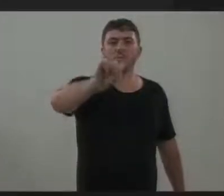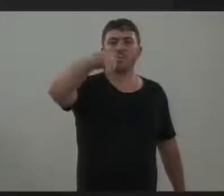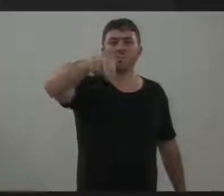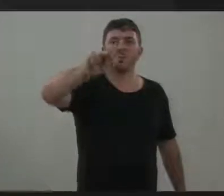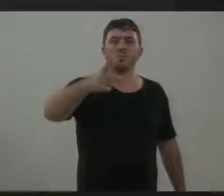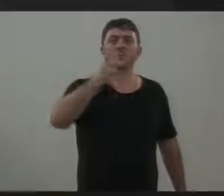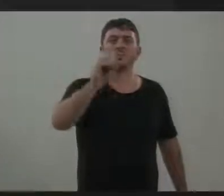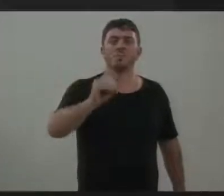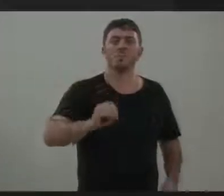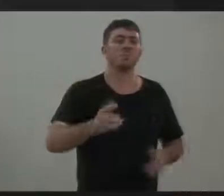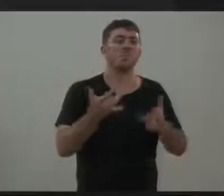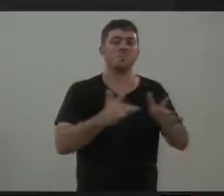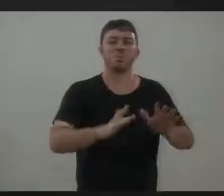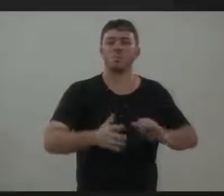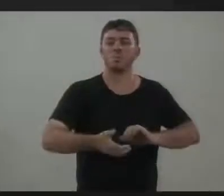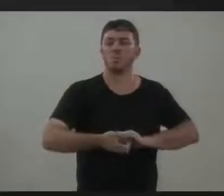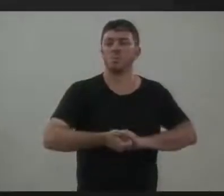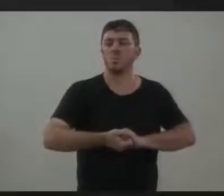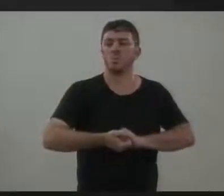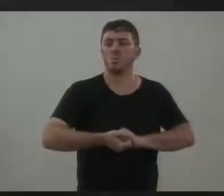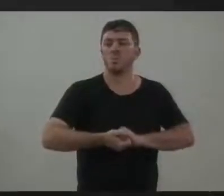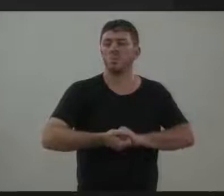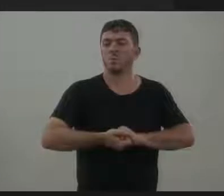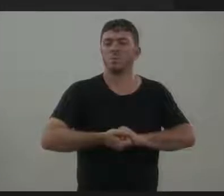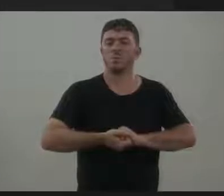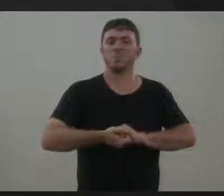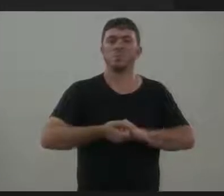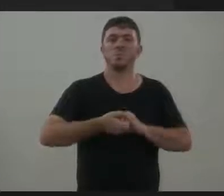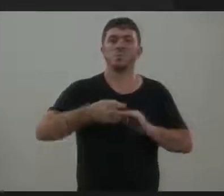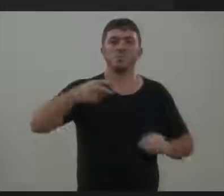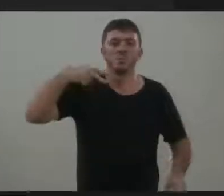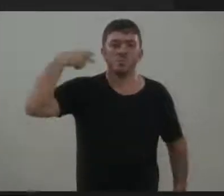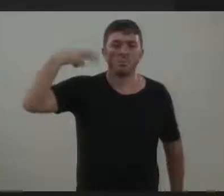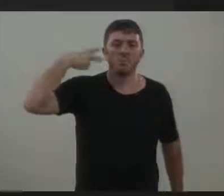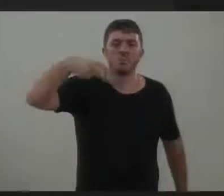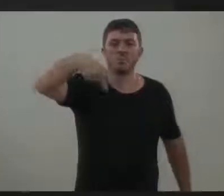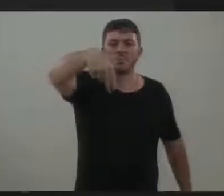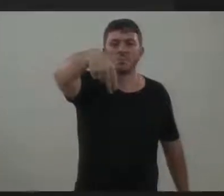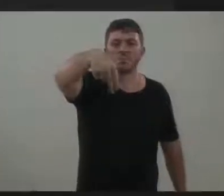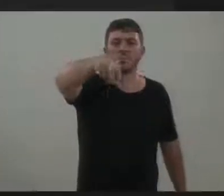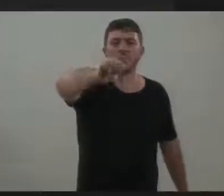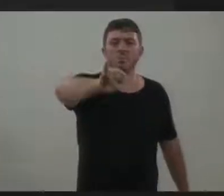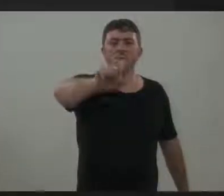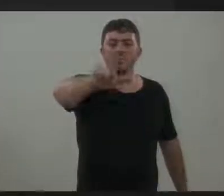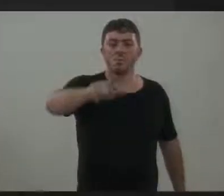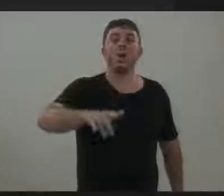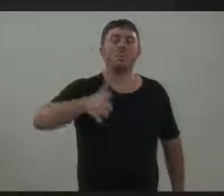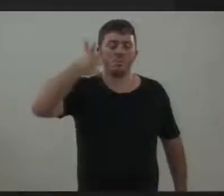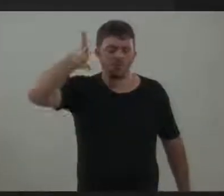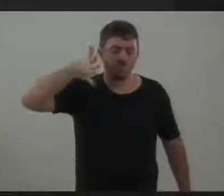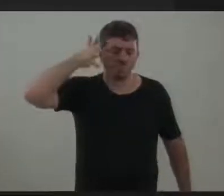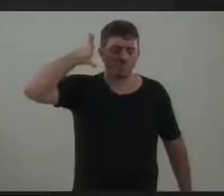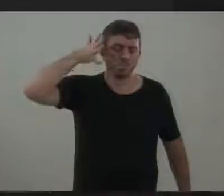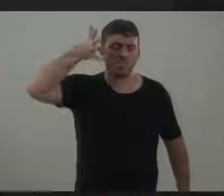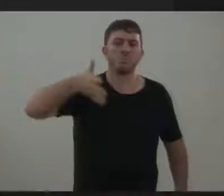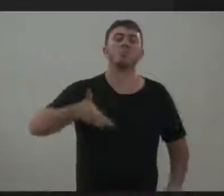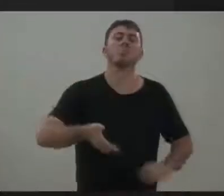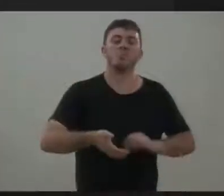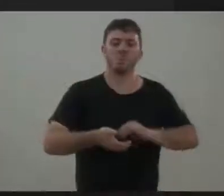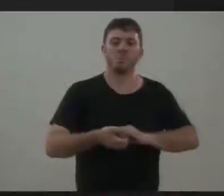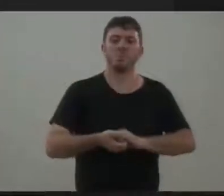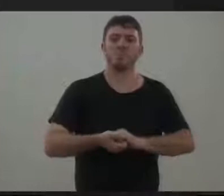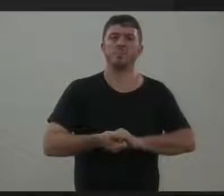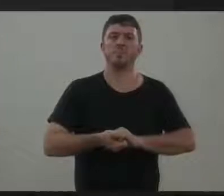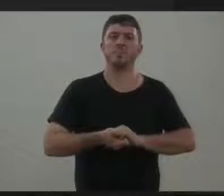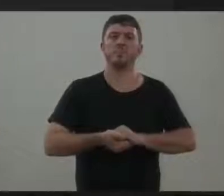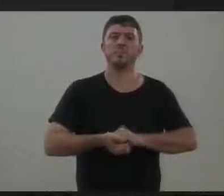Dispenso. Vereador Nil Ramos. Peço a palavra, presidente. Com a palavra o vereador